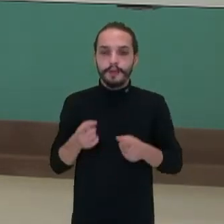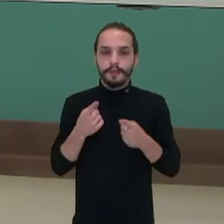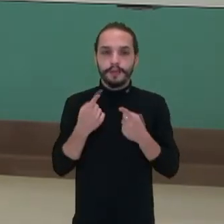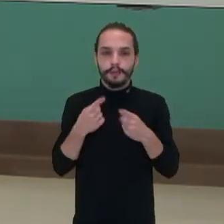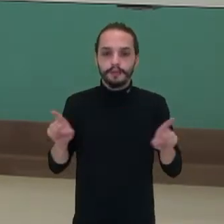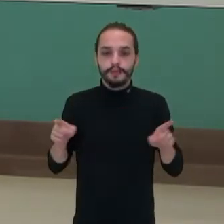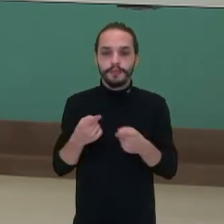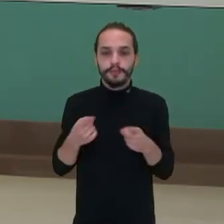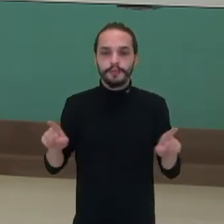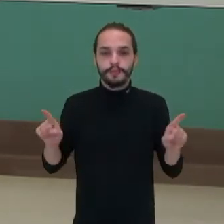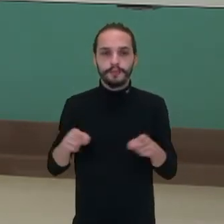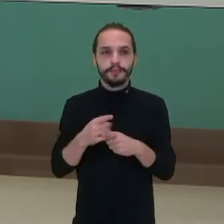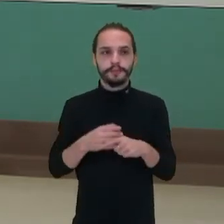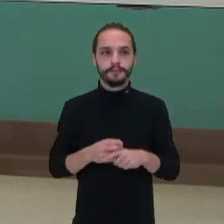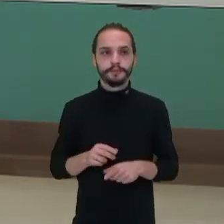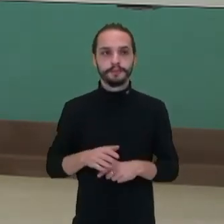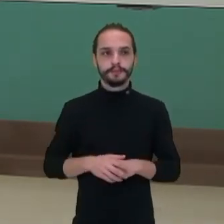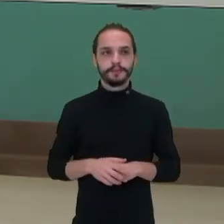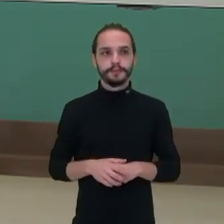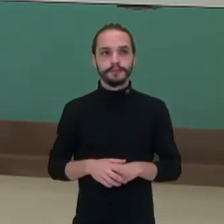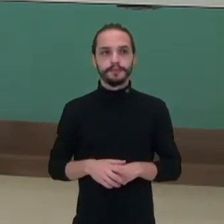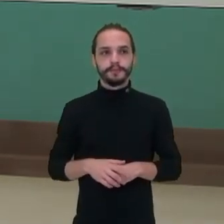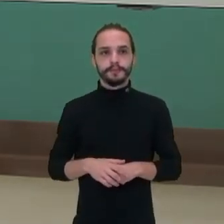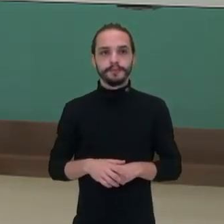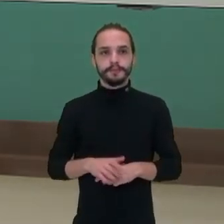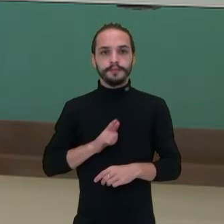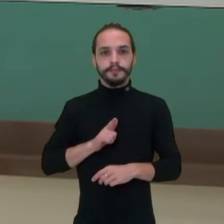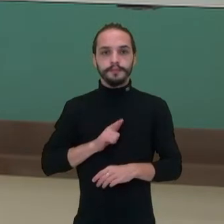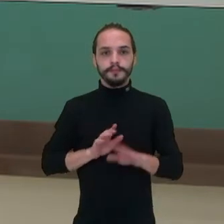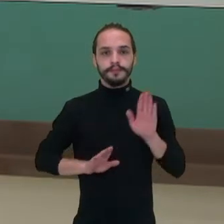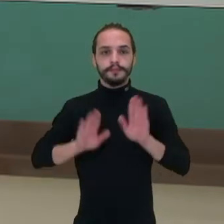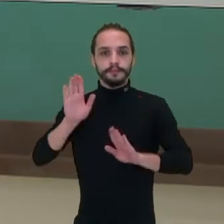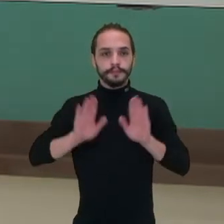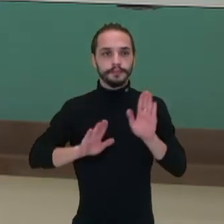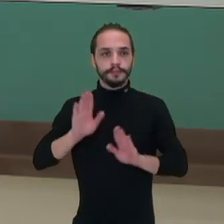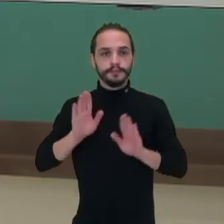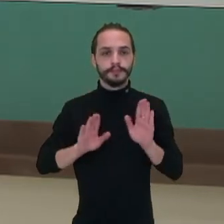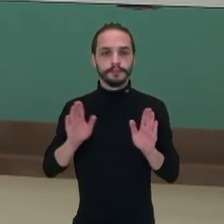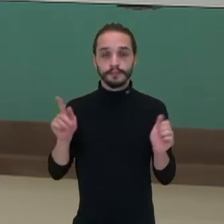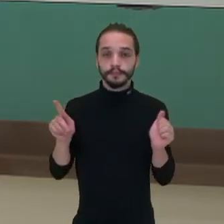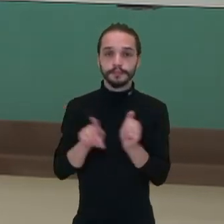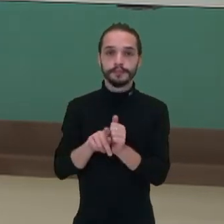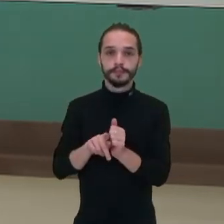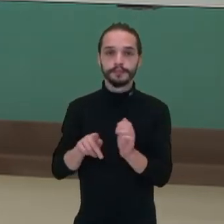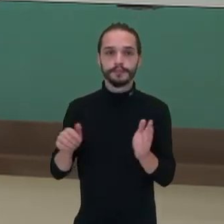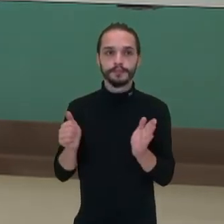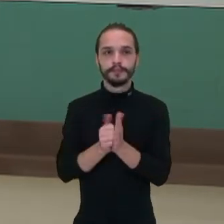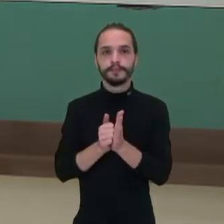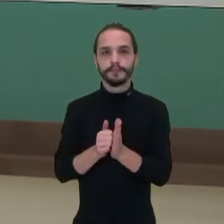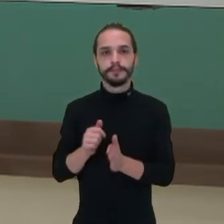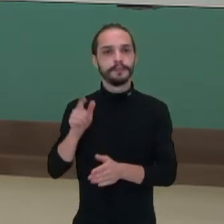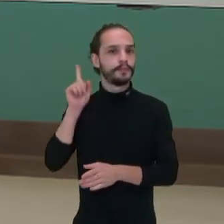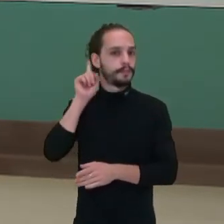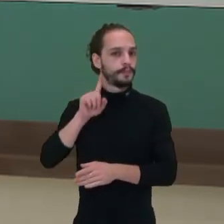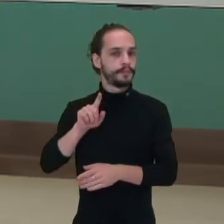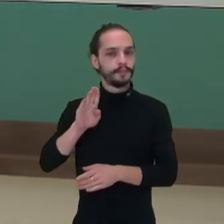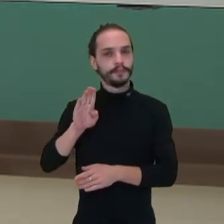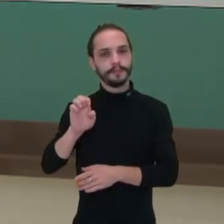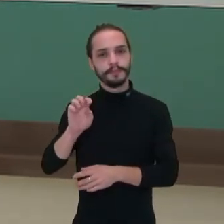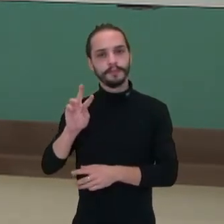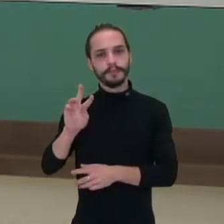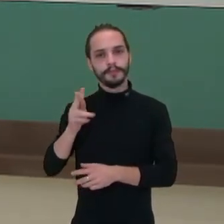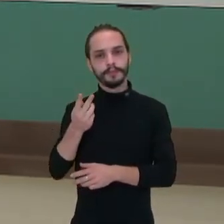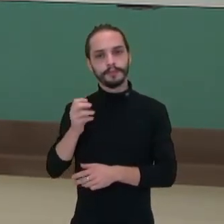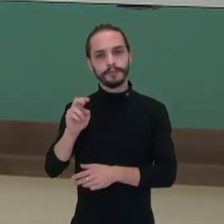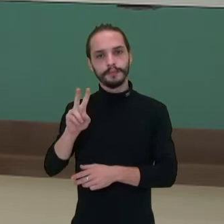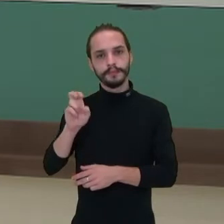dentro da orquestra sinfônica, a primeira vez que alguém coloca coral juntamente com a orquestra foi Johann Sebastian Bach, foi Beethoven, que ele colocou da primeira vez,